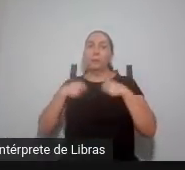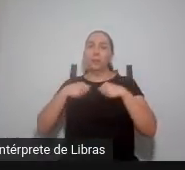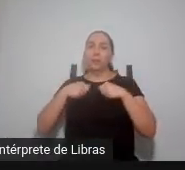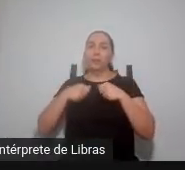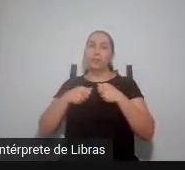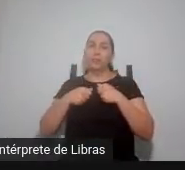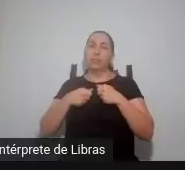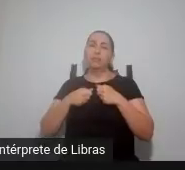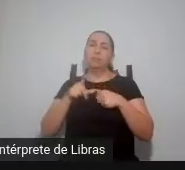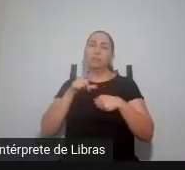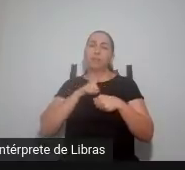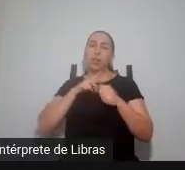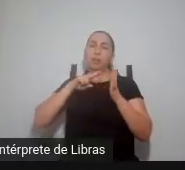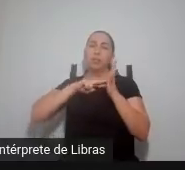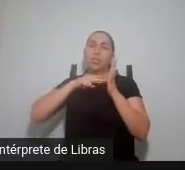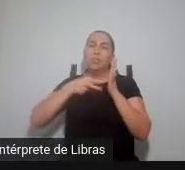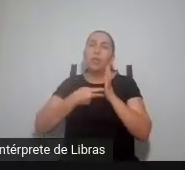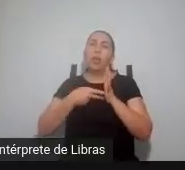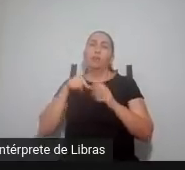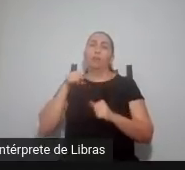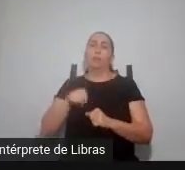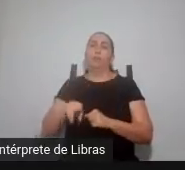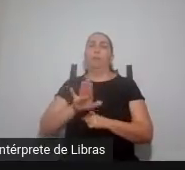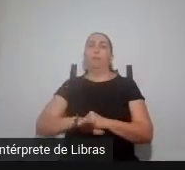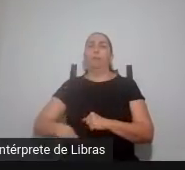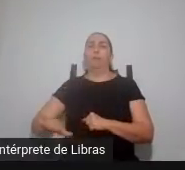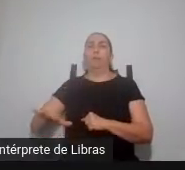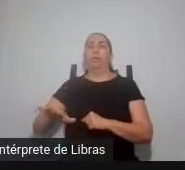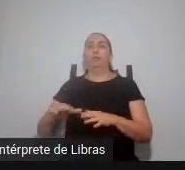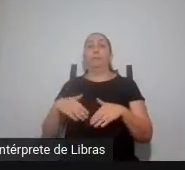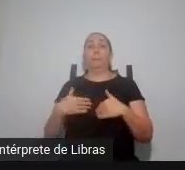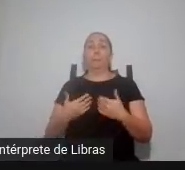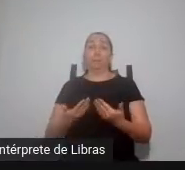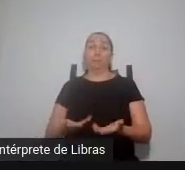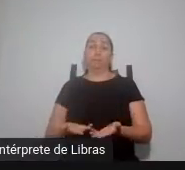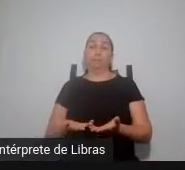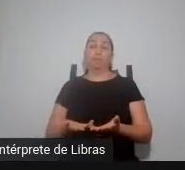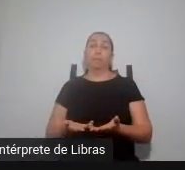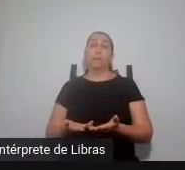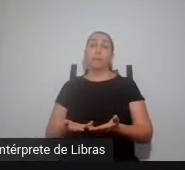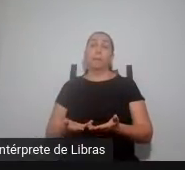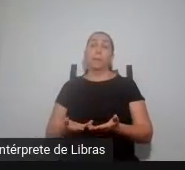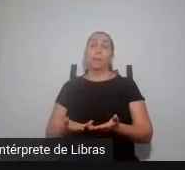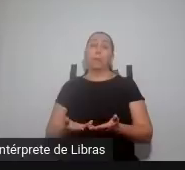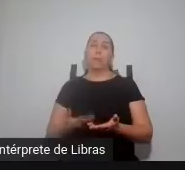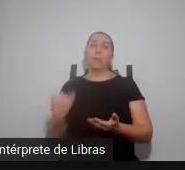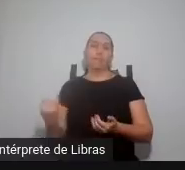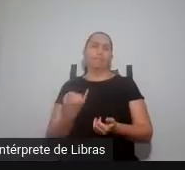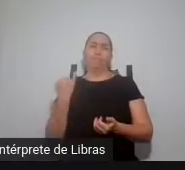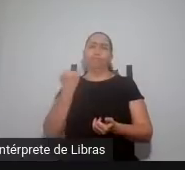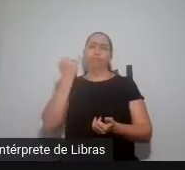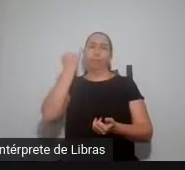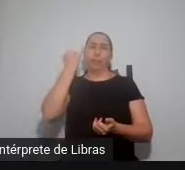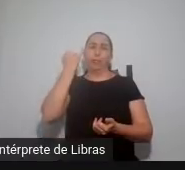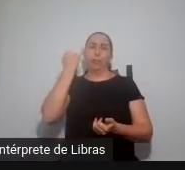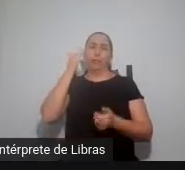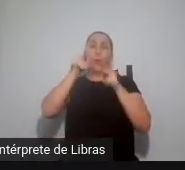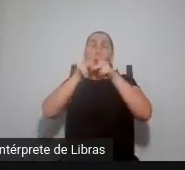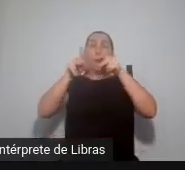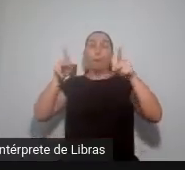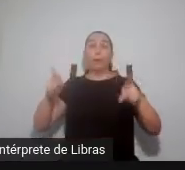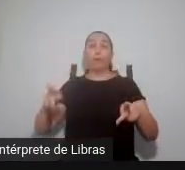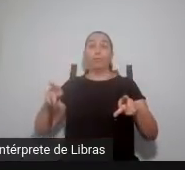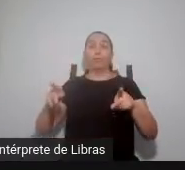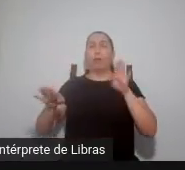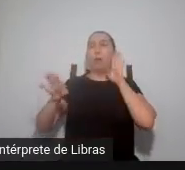significativo, né? E aí, coloquei aqui também a importância da escuta do professor, quando